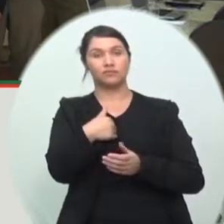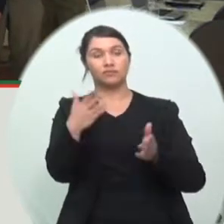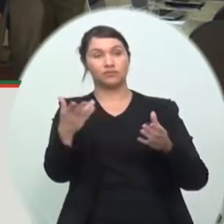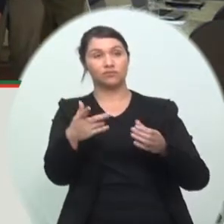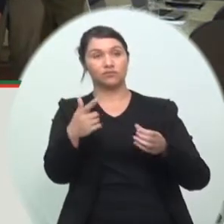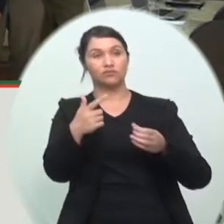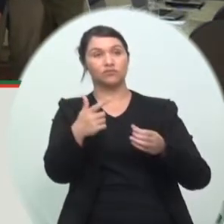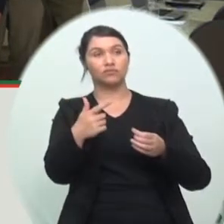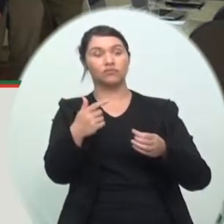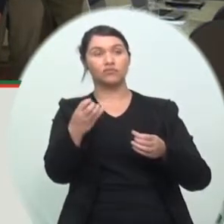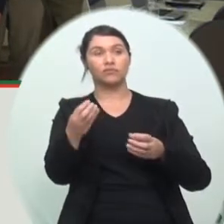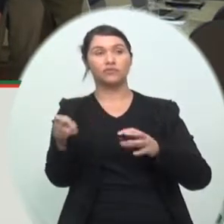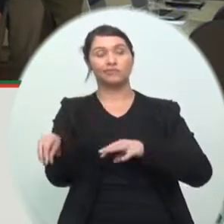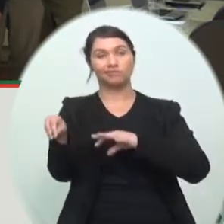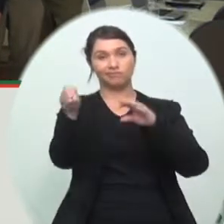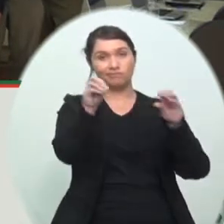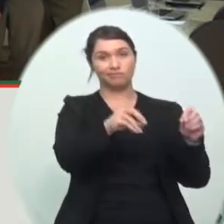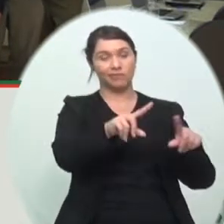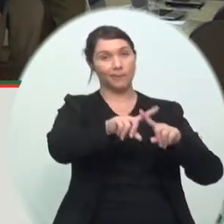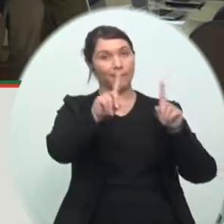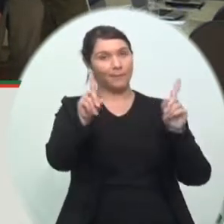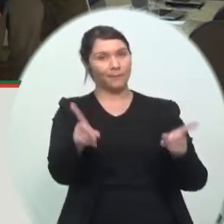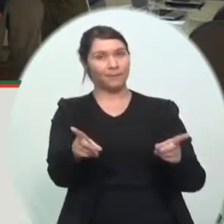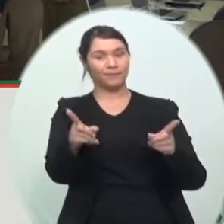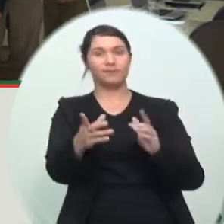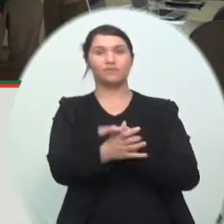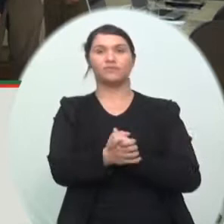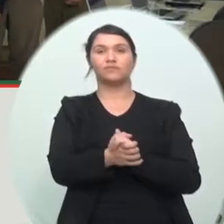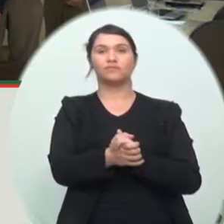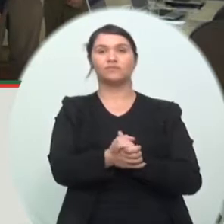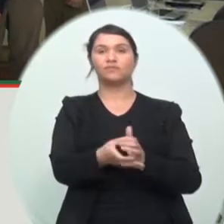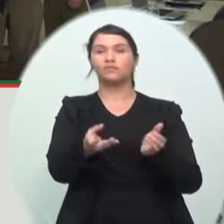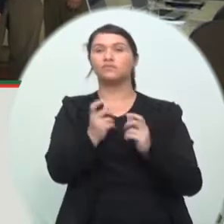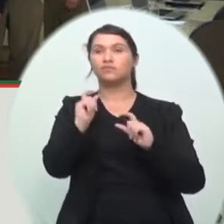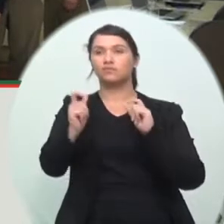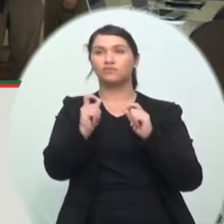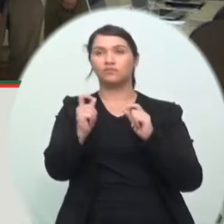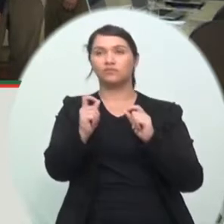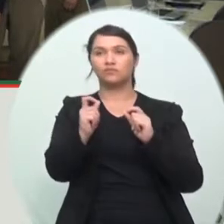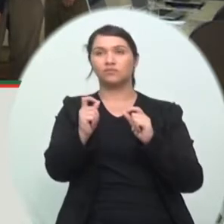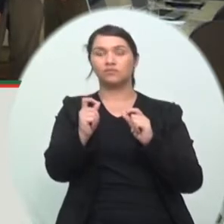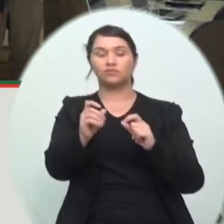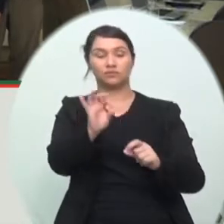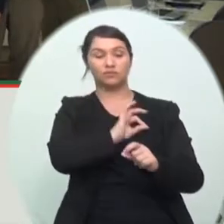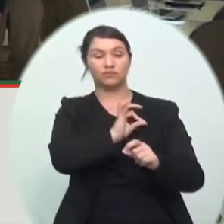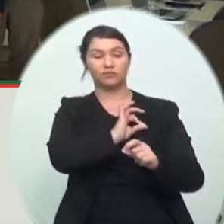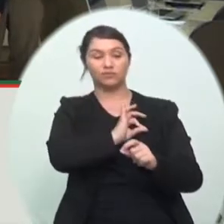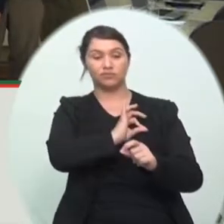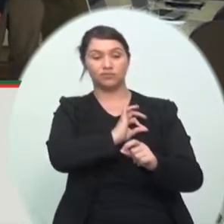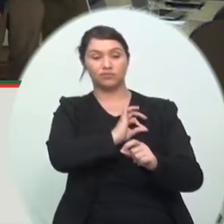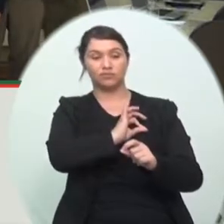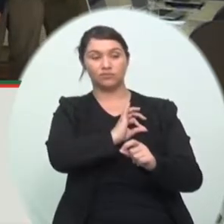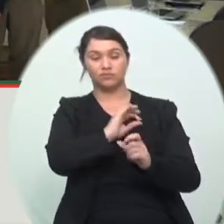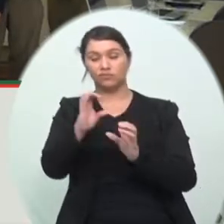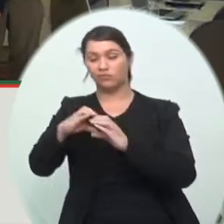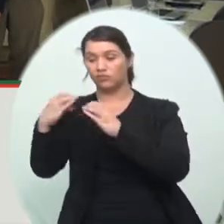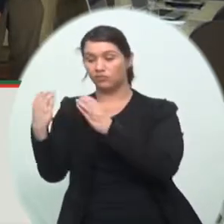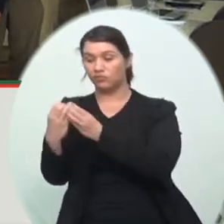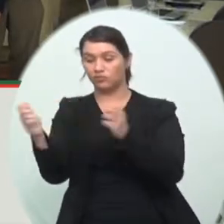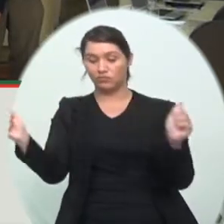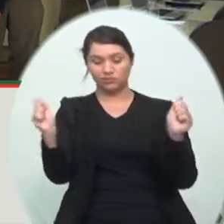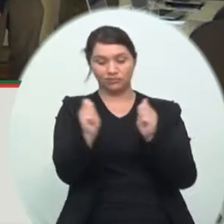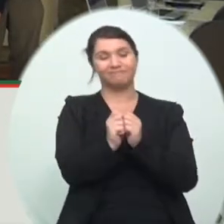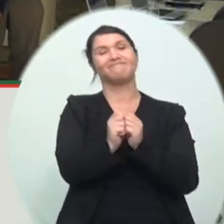disso. De ver a polícia próximo da comunidade, sempre construindo, identificando oportunidades e